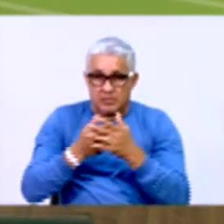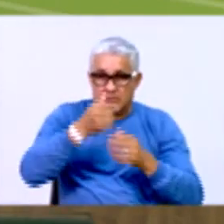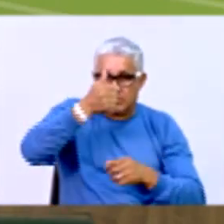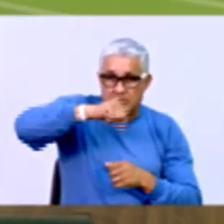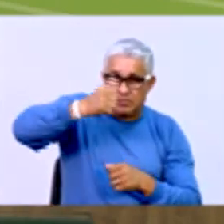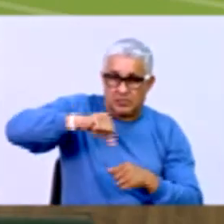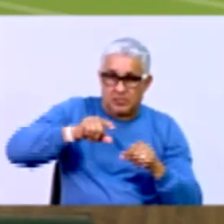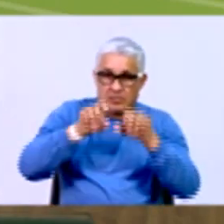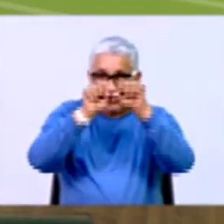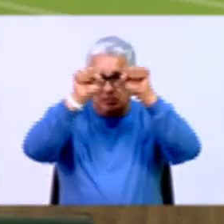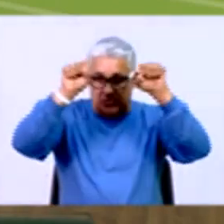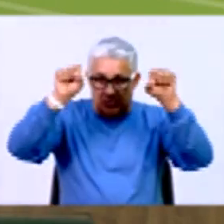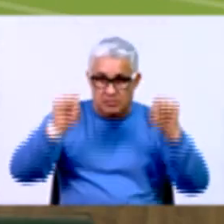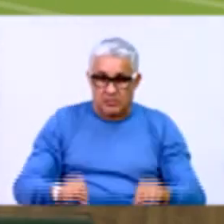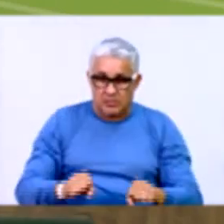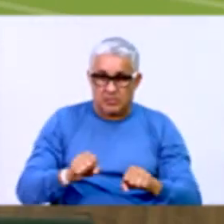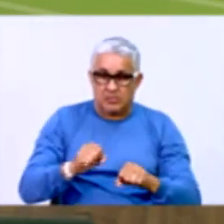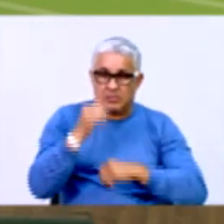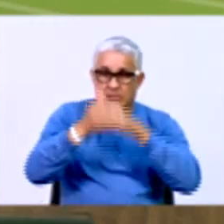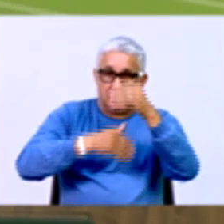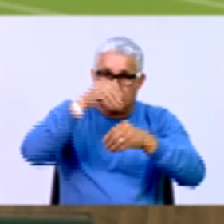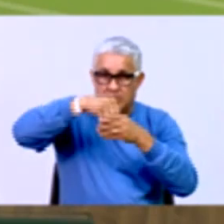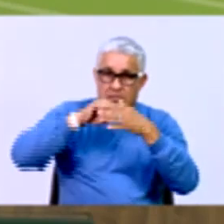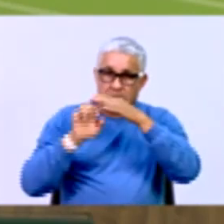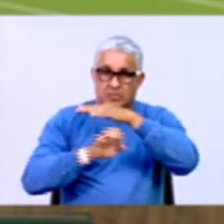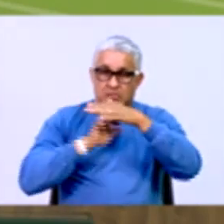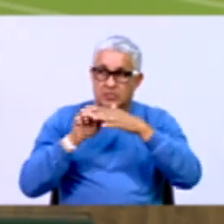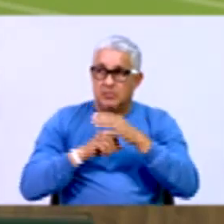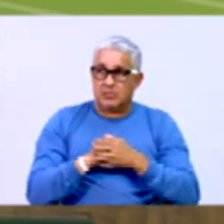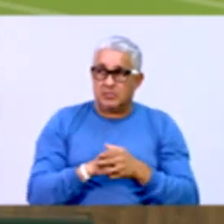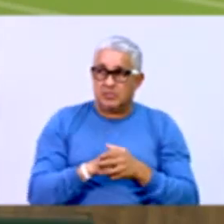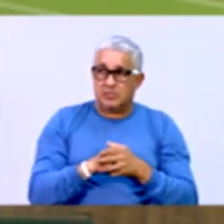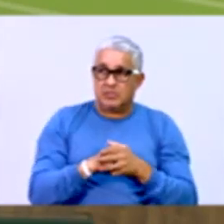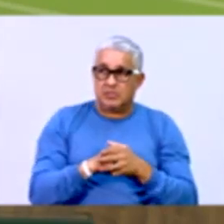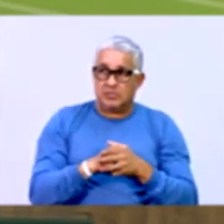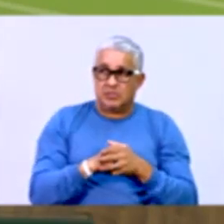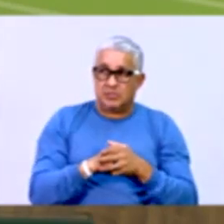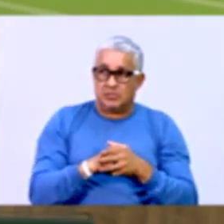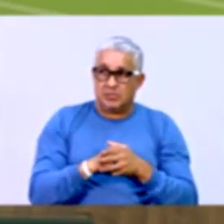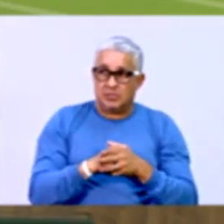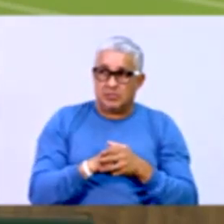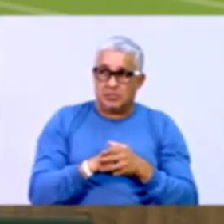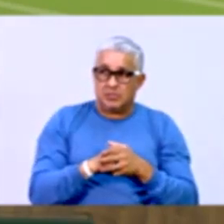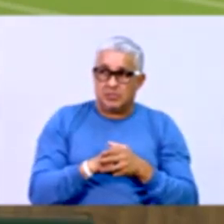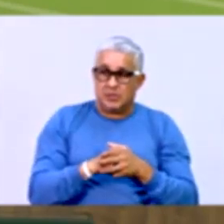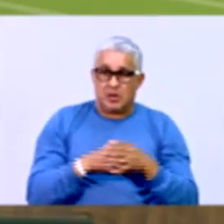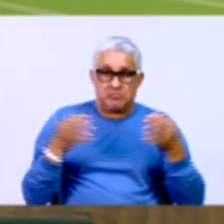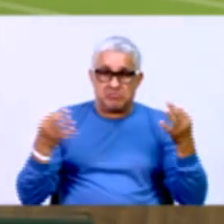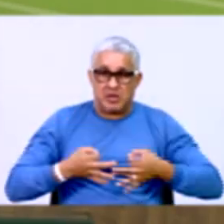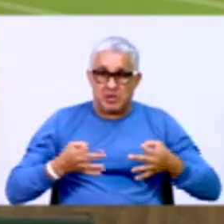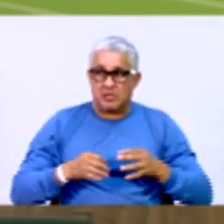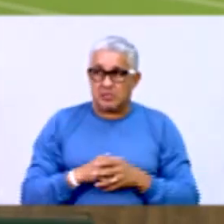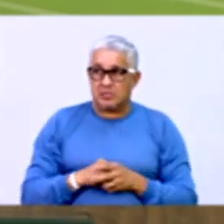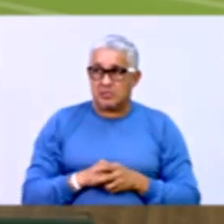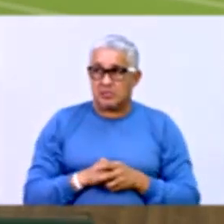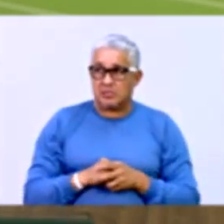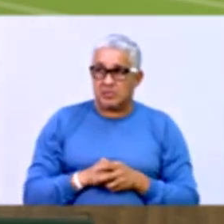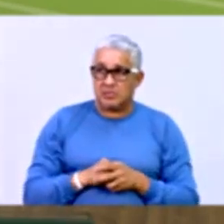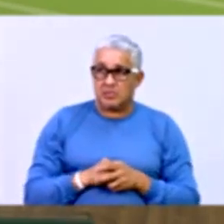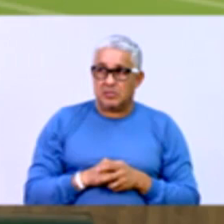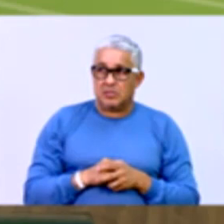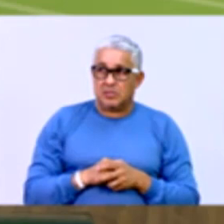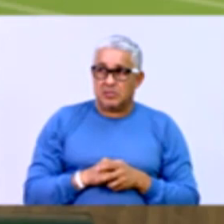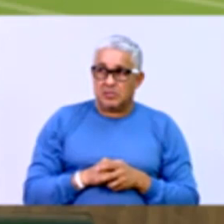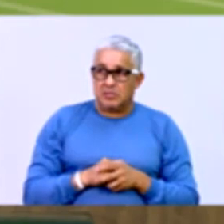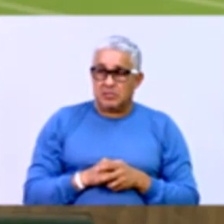forma sistemática os processos de uma empresa, buscando evidências acerca das ações realizadas. Perfeito. Perfeito. Muito bem. Ele